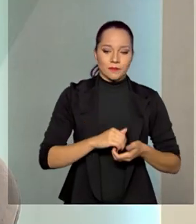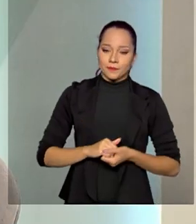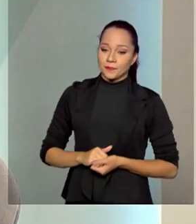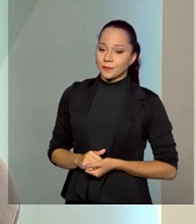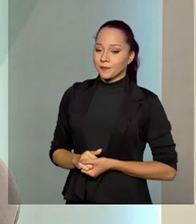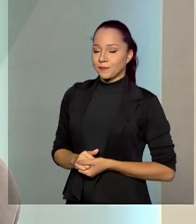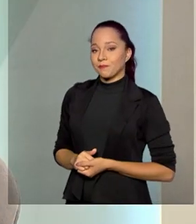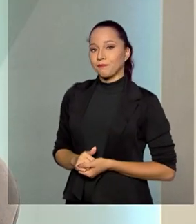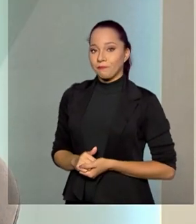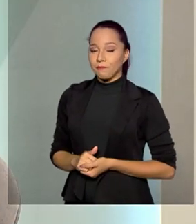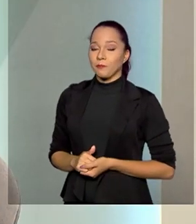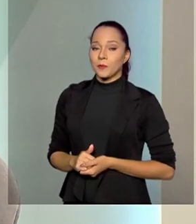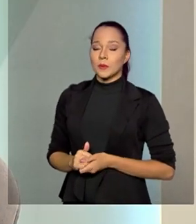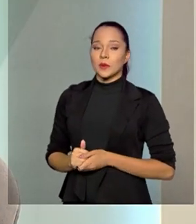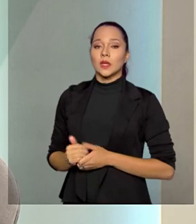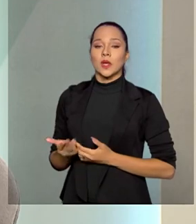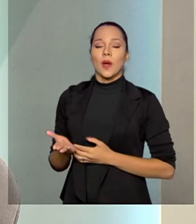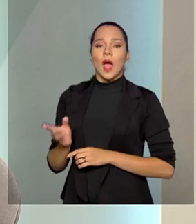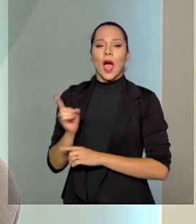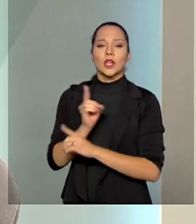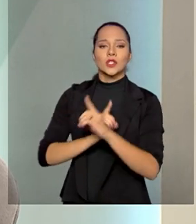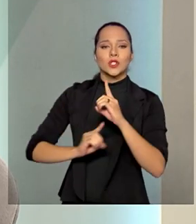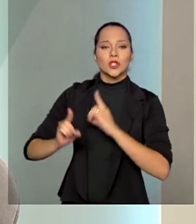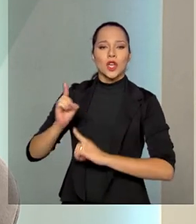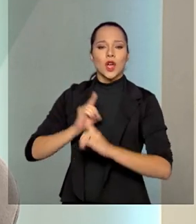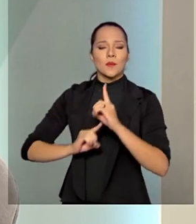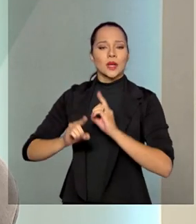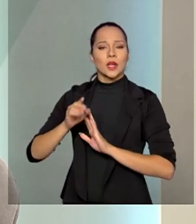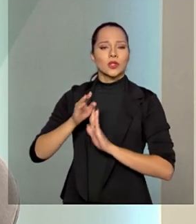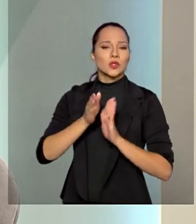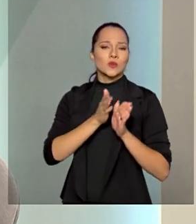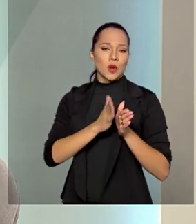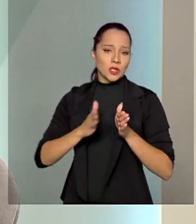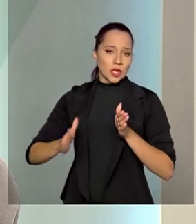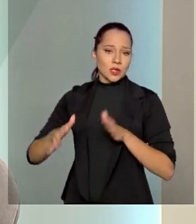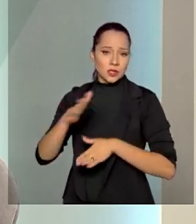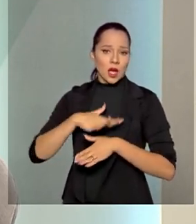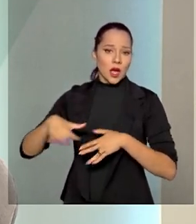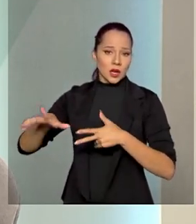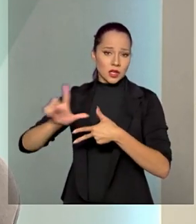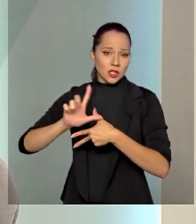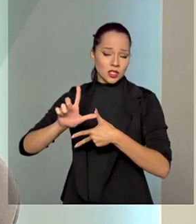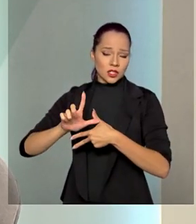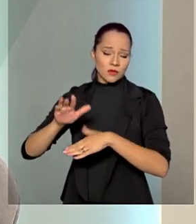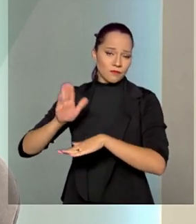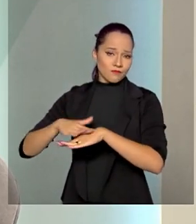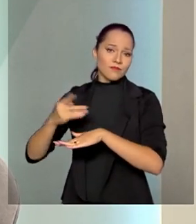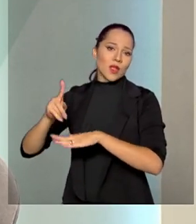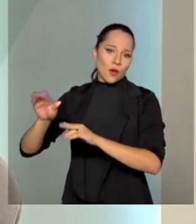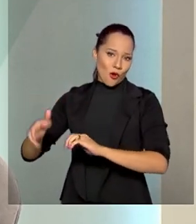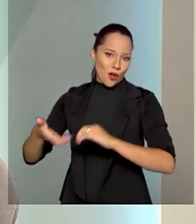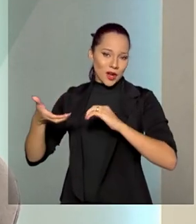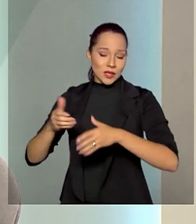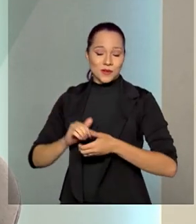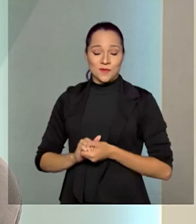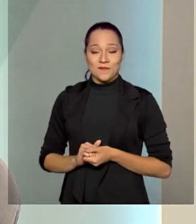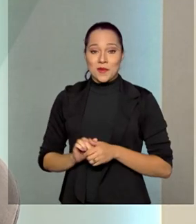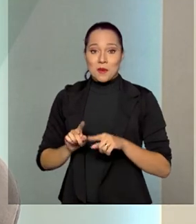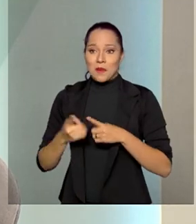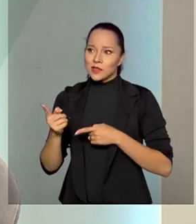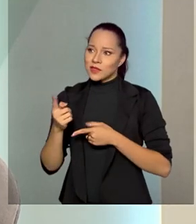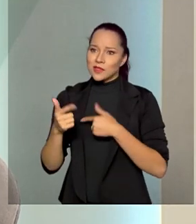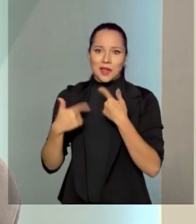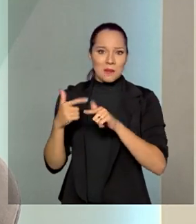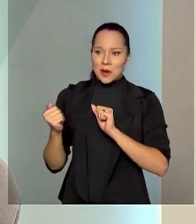a dinâmica do processo legislativo, eu costumo dizer, quem dá é o Congresso Nacional. Mas nós trabalhamos